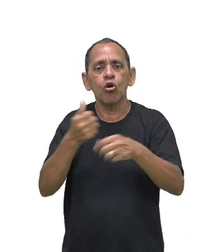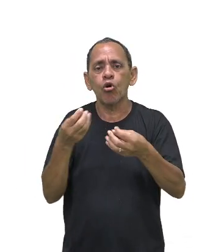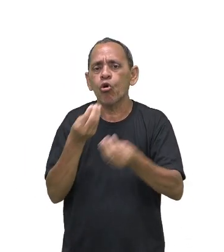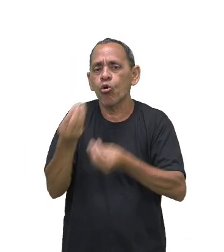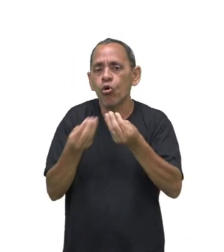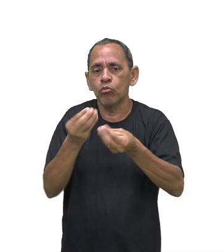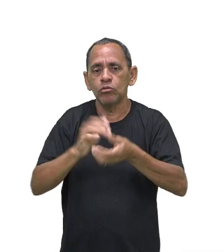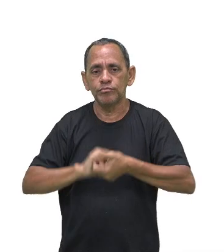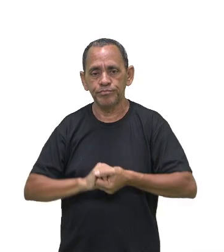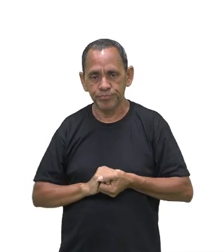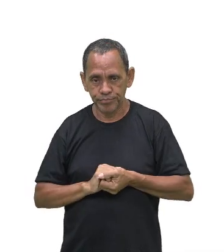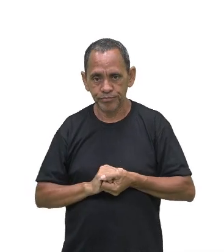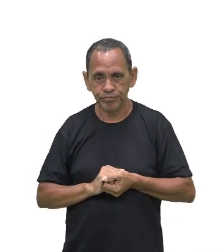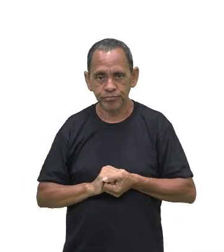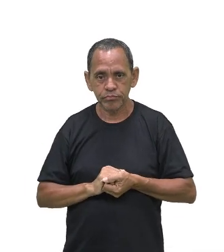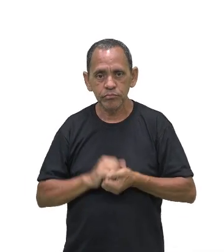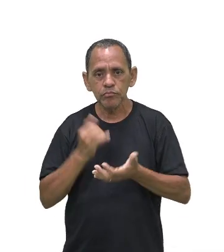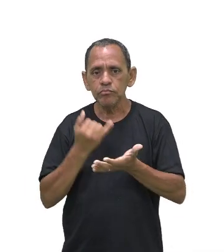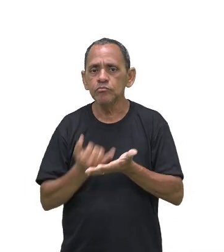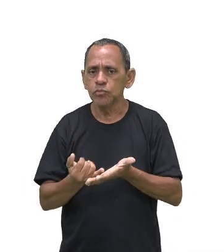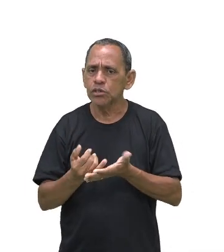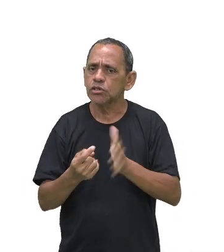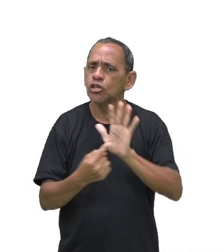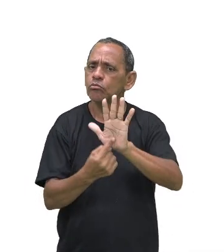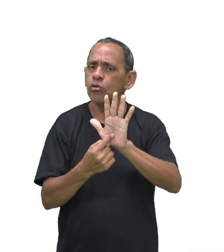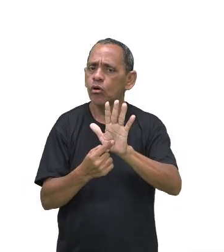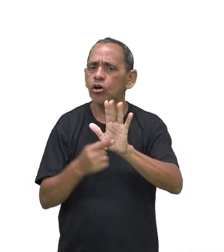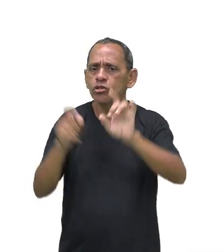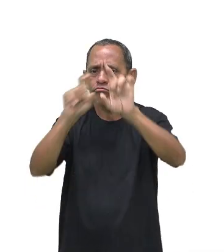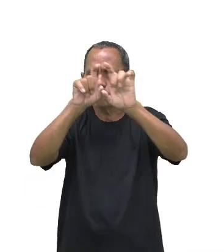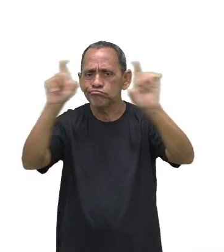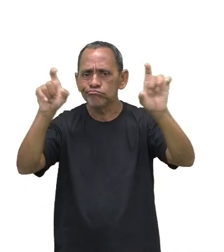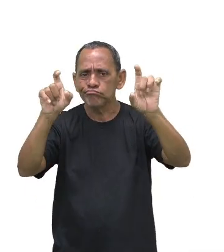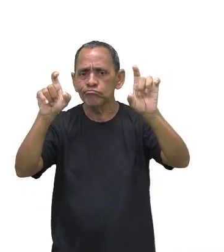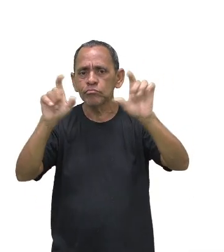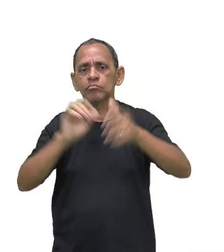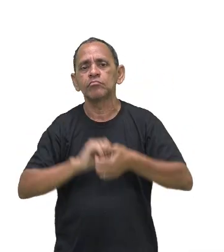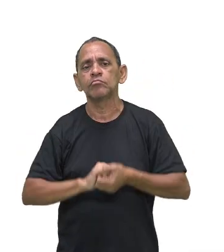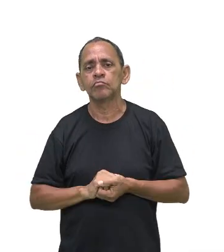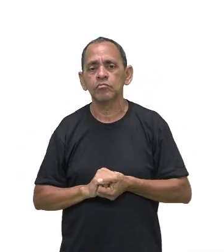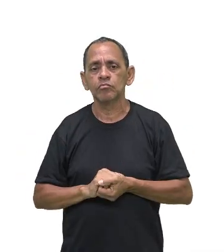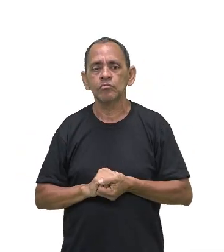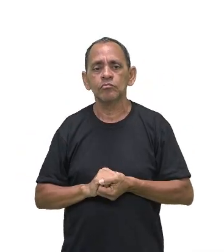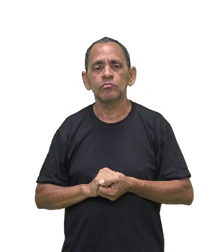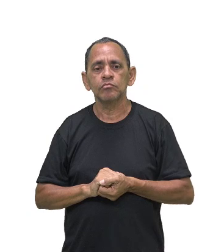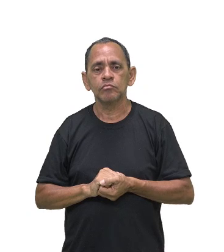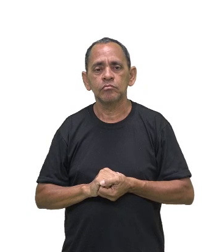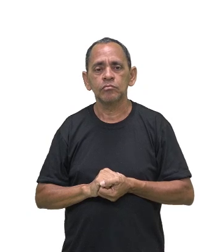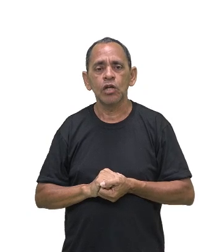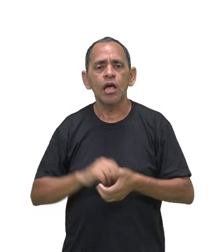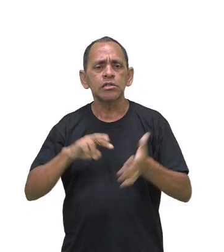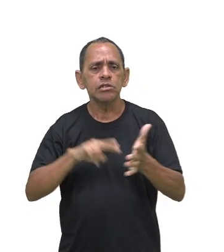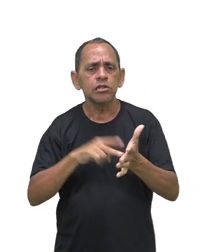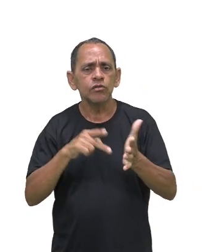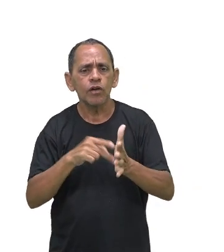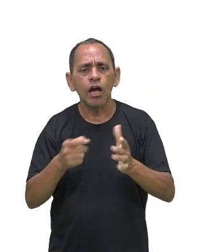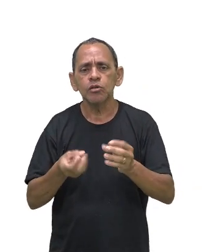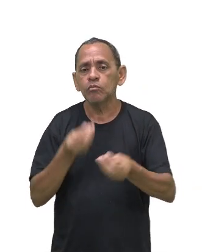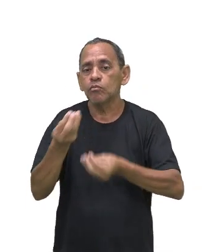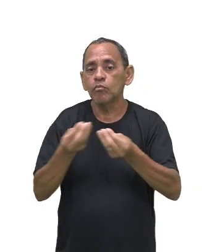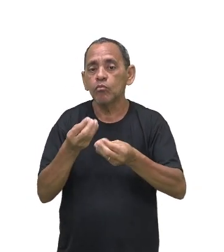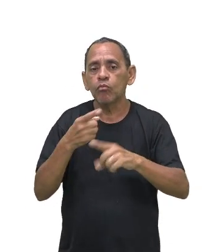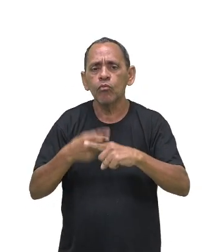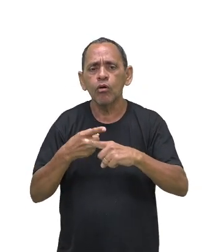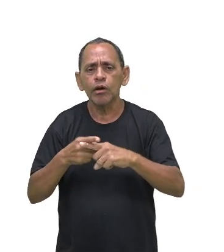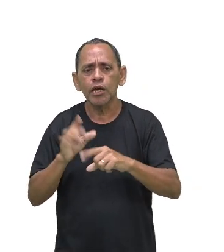introdução do livro, ele põe um título para essa introdução. E qual é o nome desse título? Sentido da Colonização.